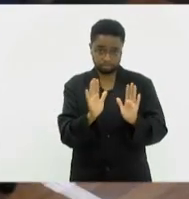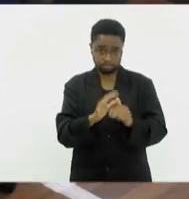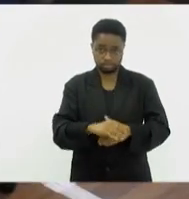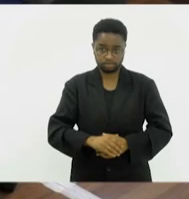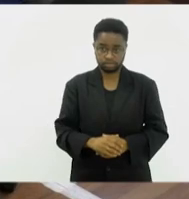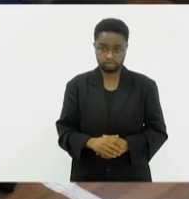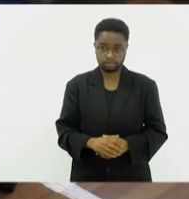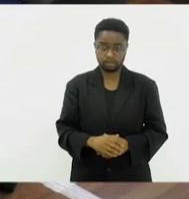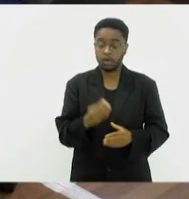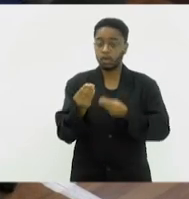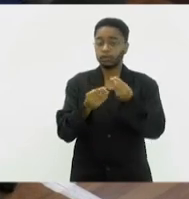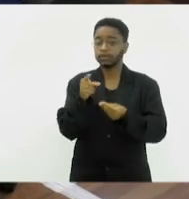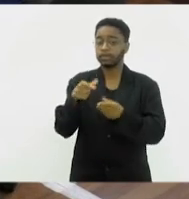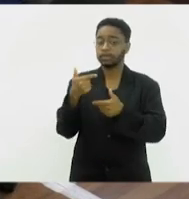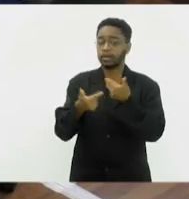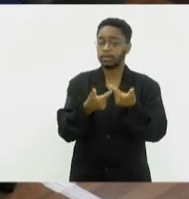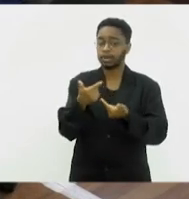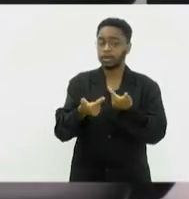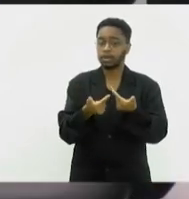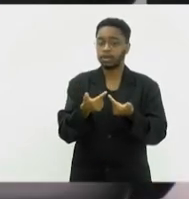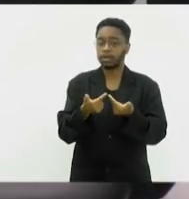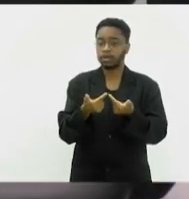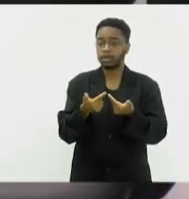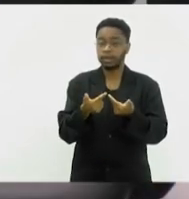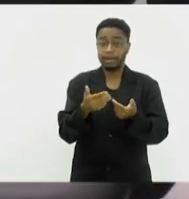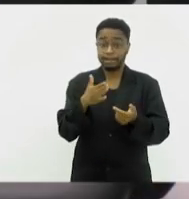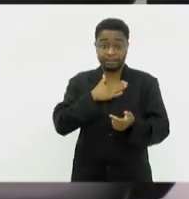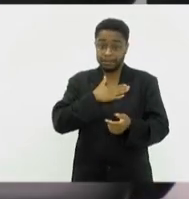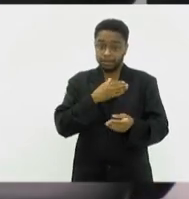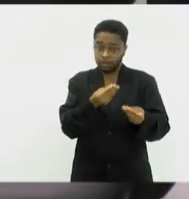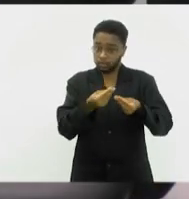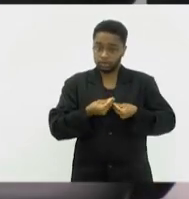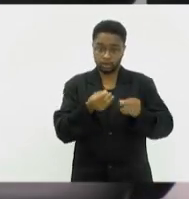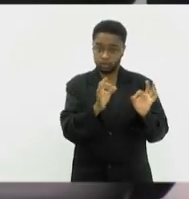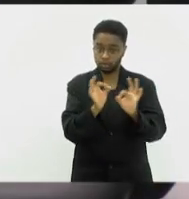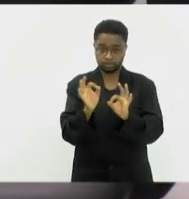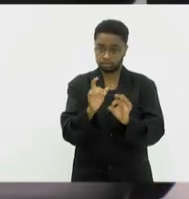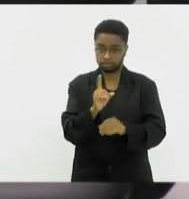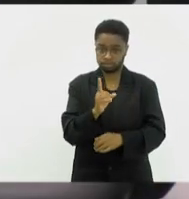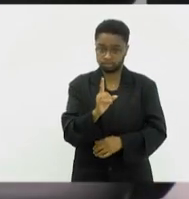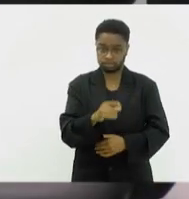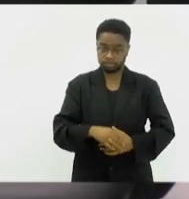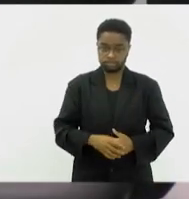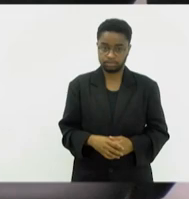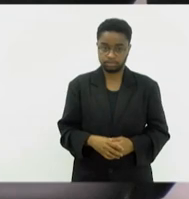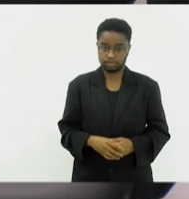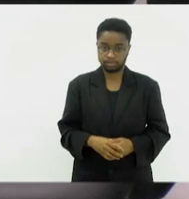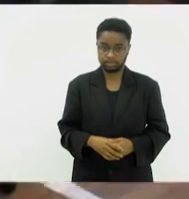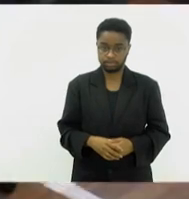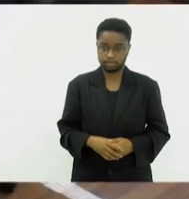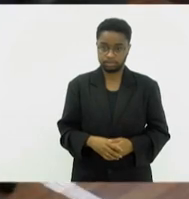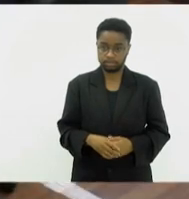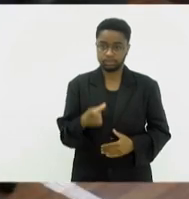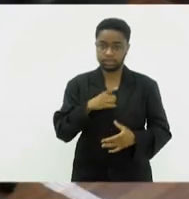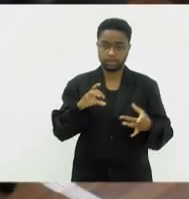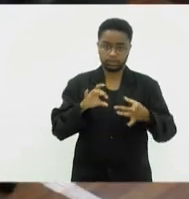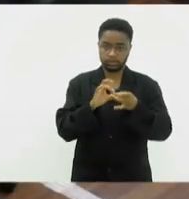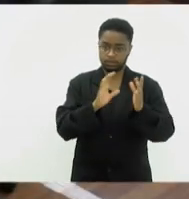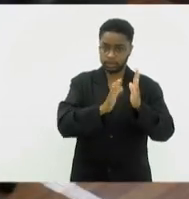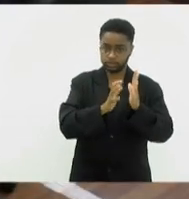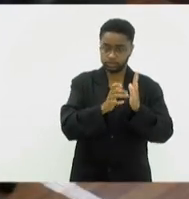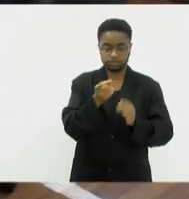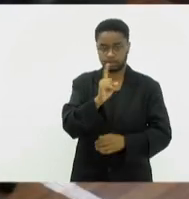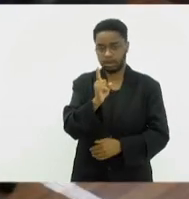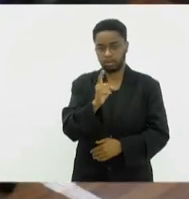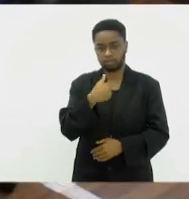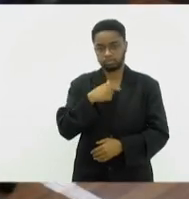esse trabalho, o senhor mora na comunidade... Nunca chegou para mim. Ah, nunca chegou para o senhor? Sim, você sim. Entendi. O senhor tem filiação partidária? Não tenho, sou